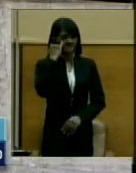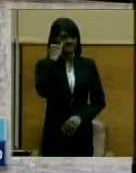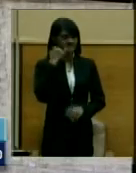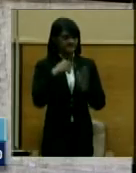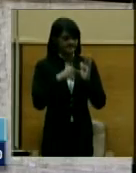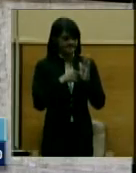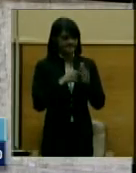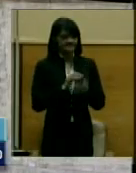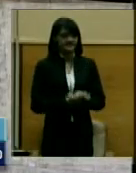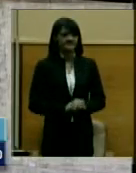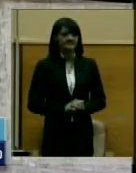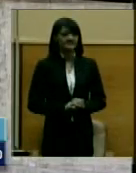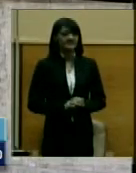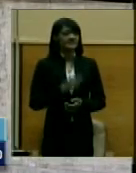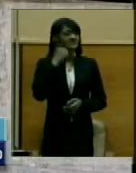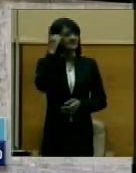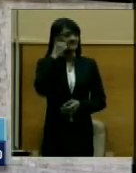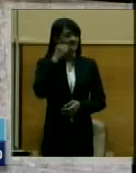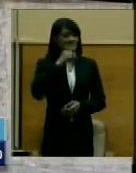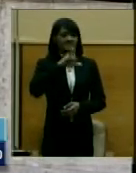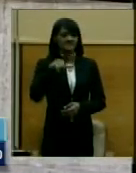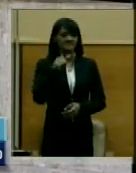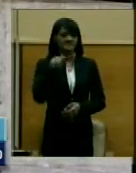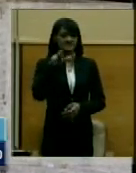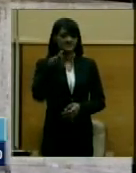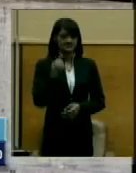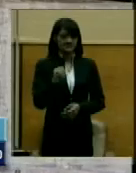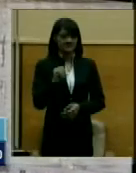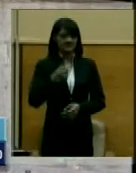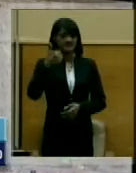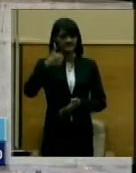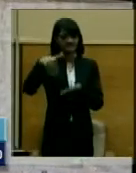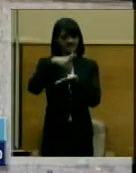Deputado Jairo de Glória, primeiro secretário nesta sessão.